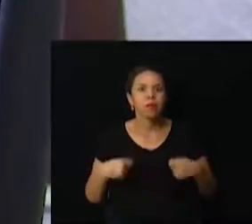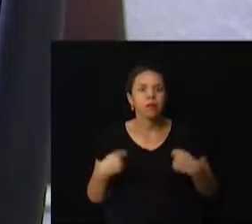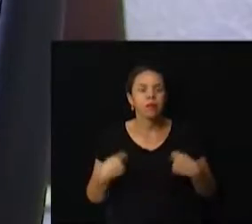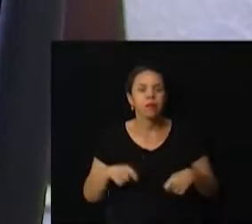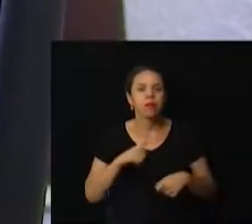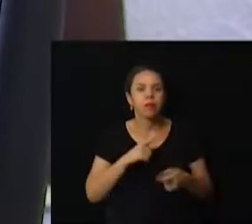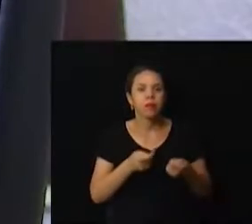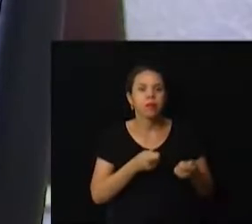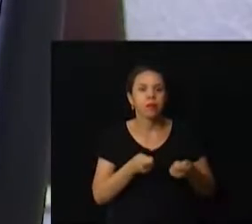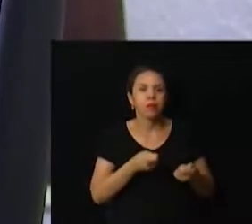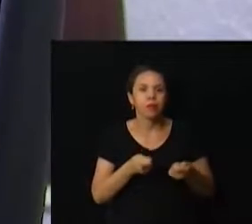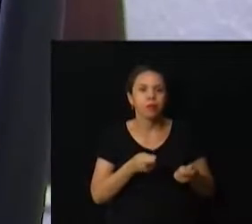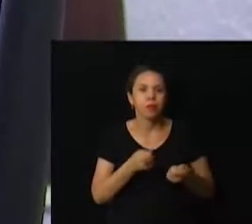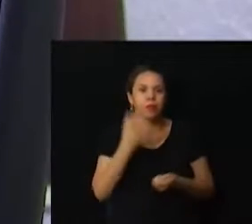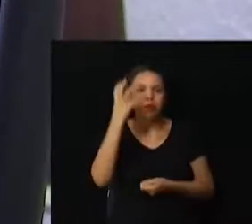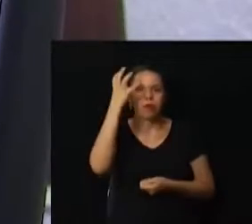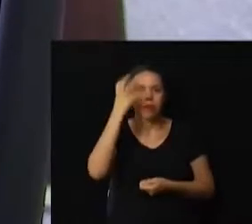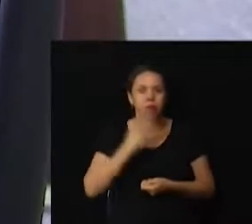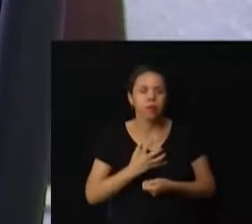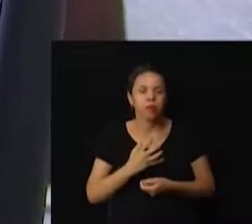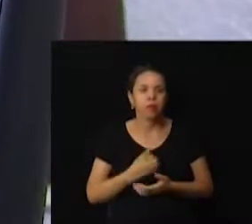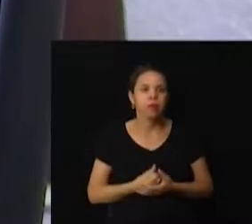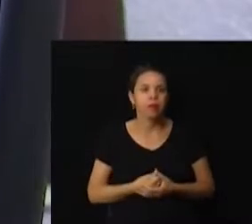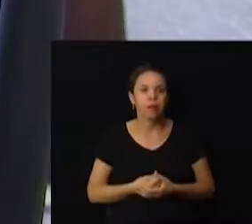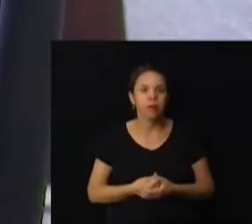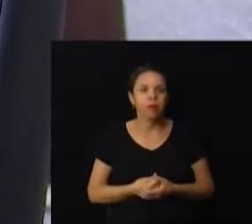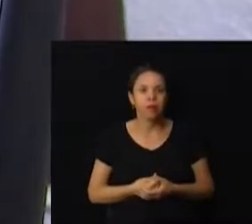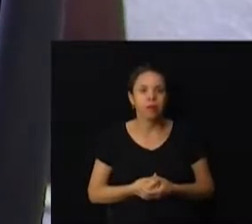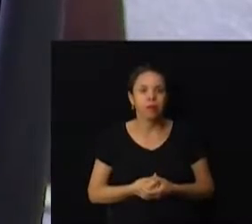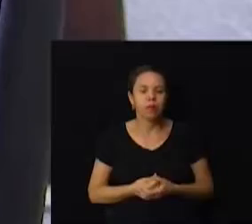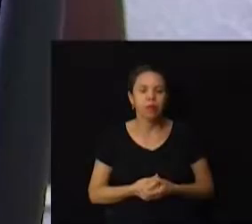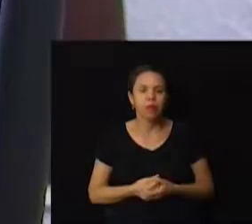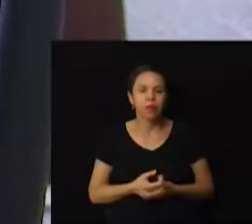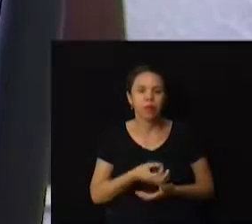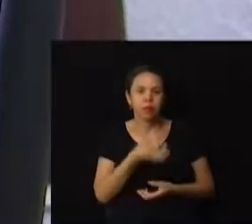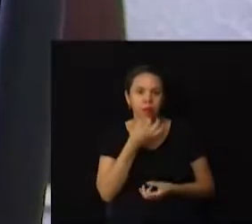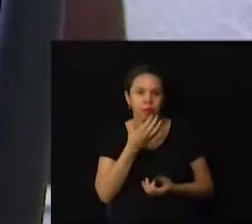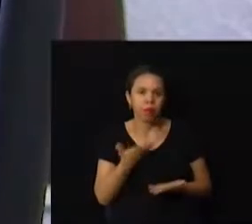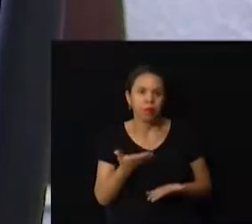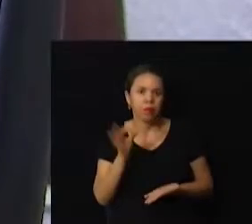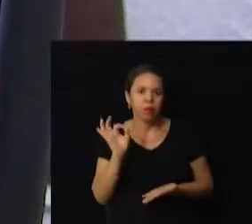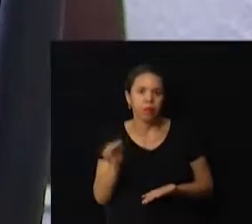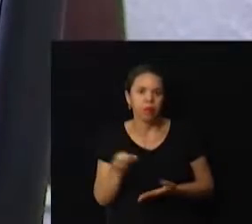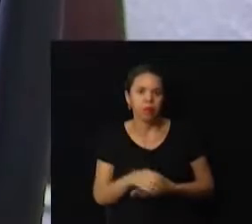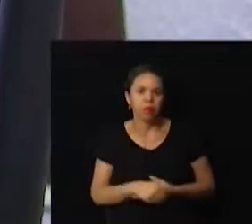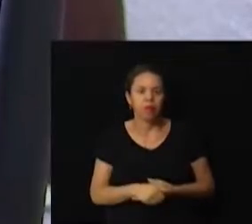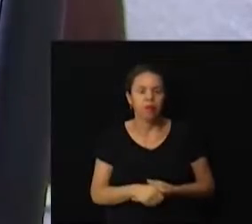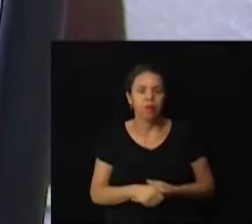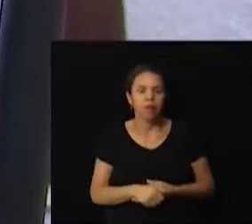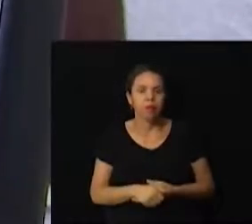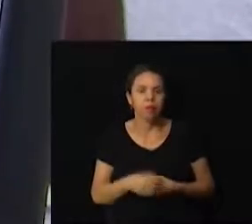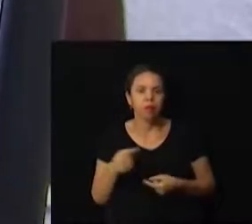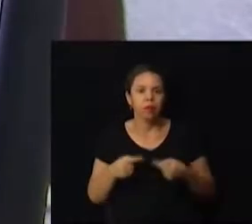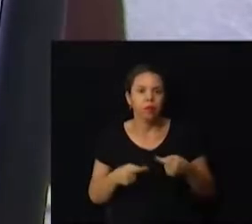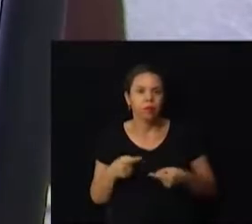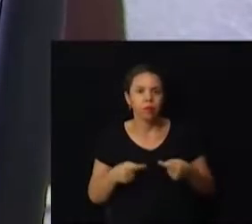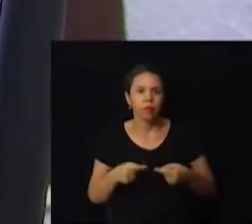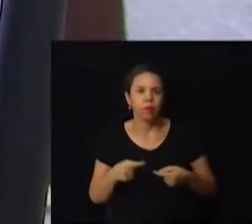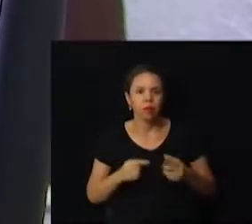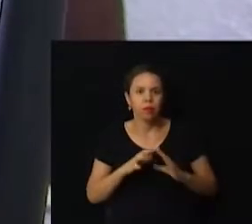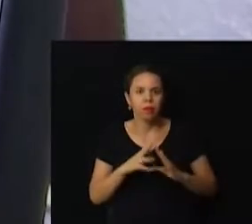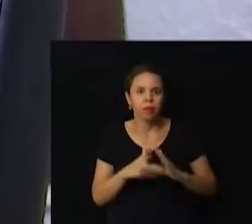que a gente precisa ter um controle sério, uma gestão séria, do ponto de vista correto da